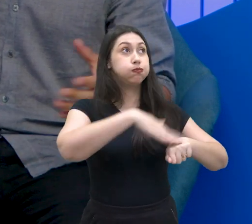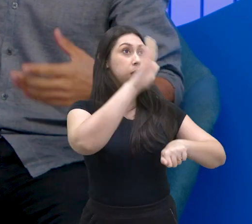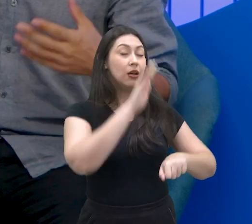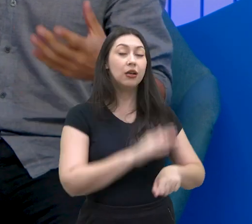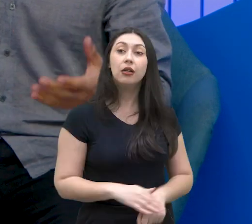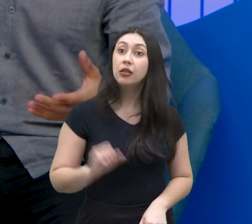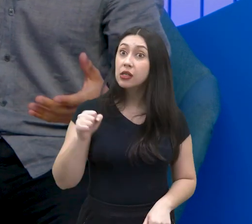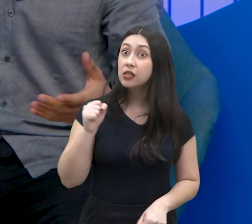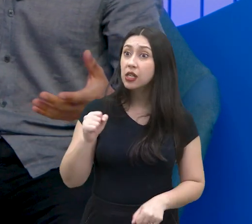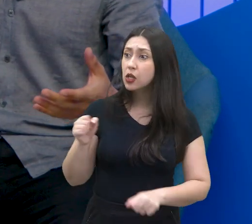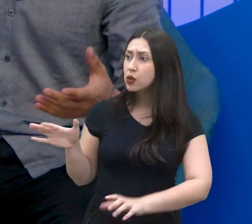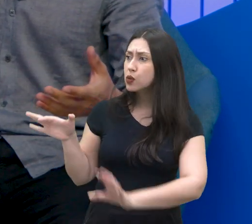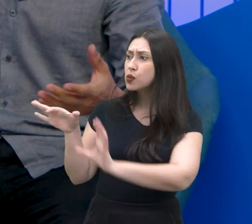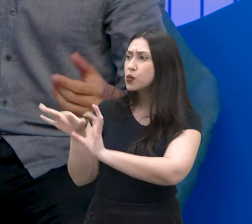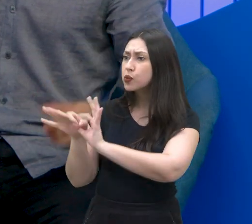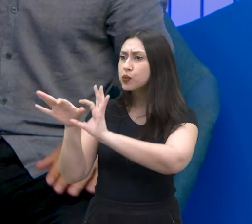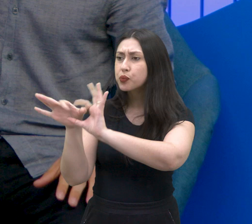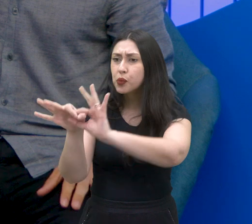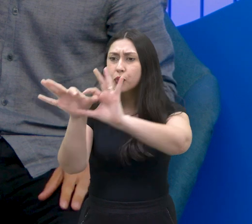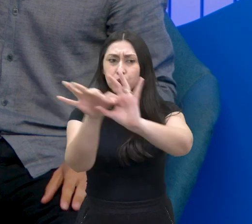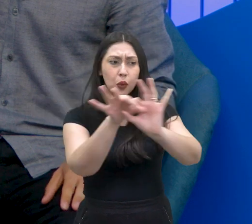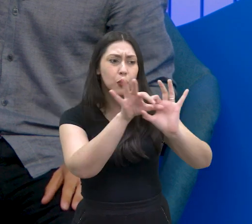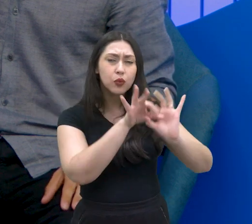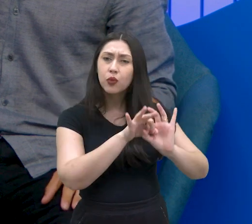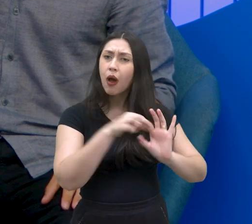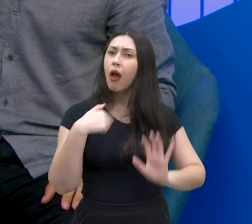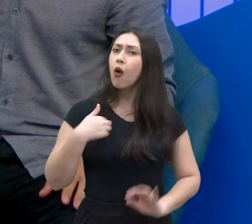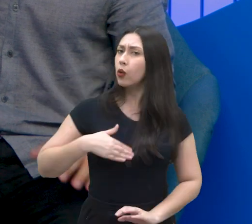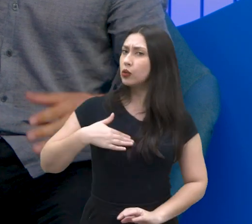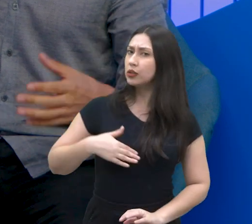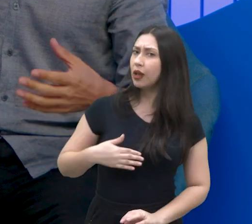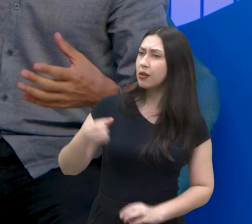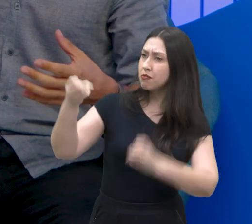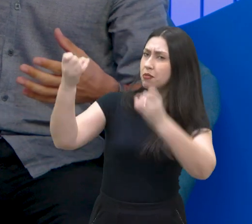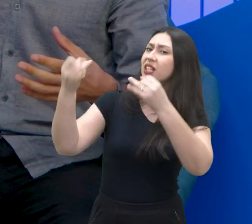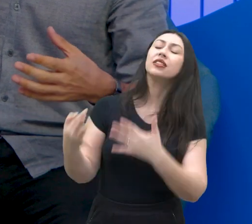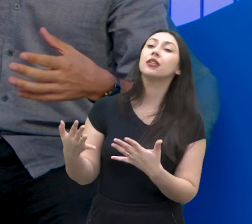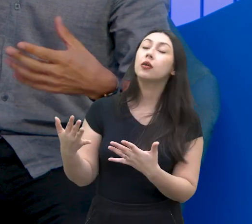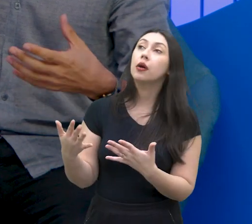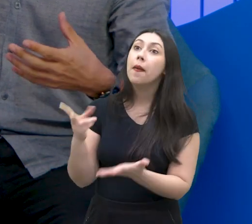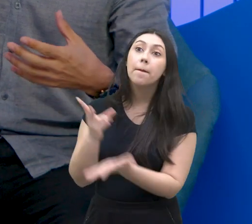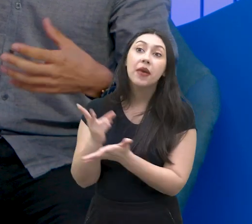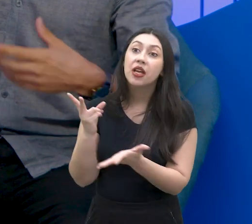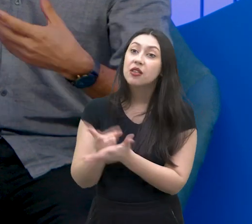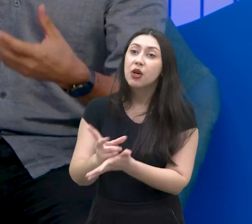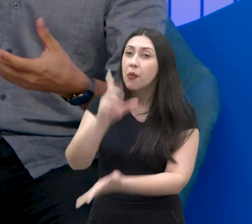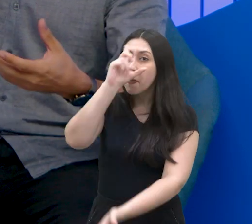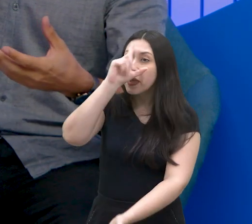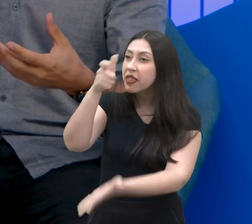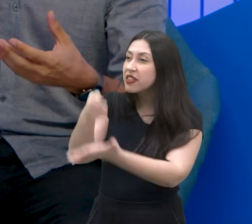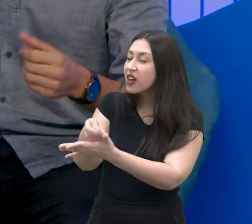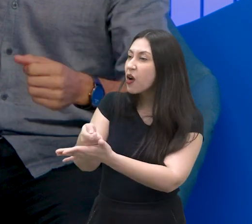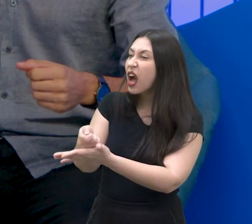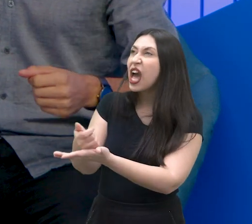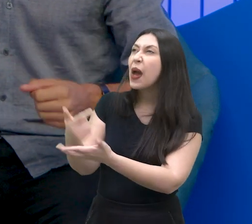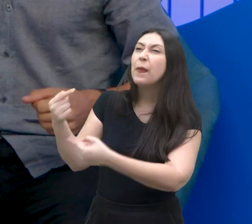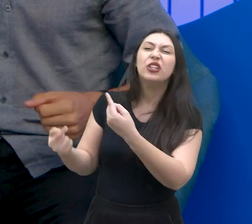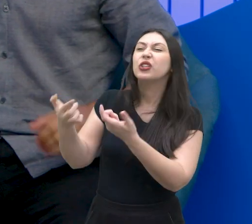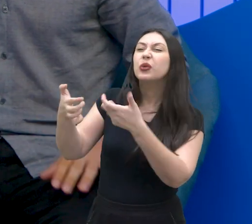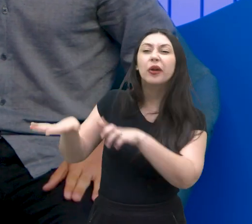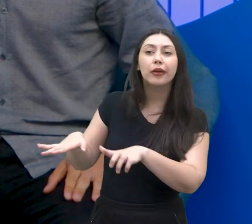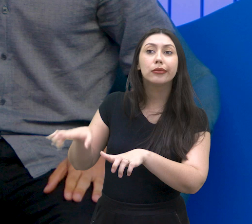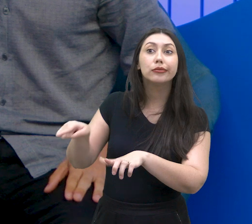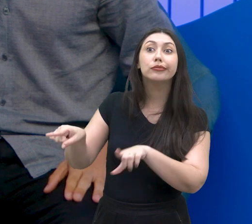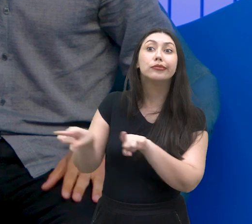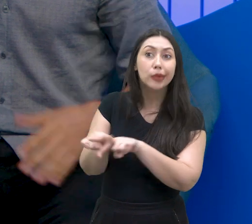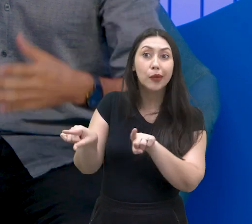tudo integrado no nosso dia a dia. Eu gostei muito do que ele falou, que o simples ato de não querer ser político já é um